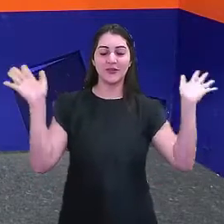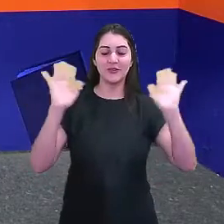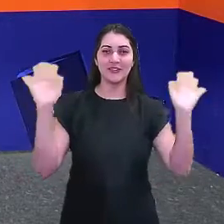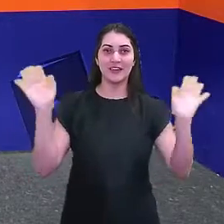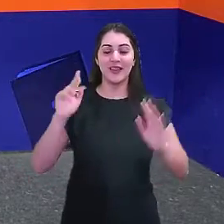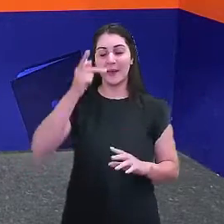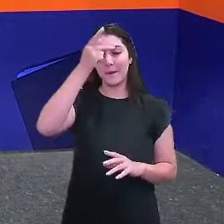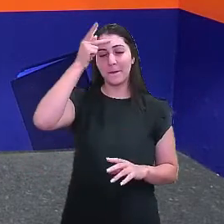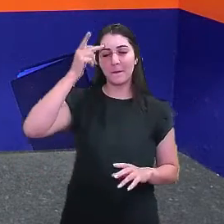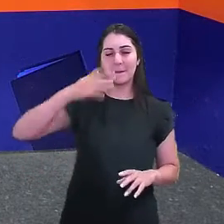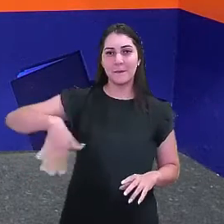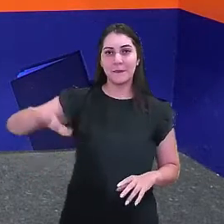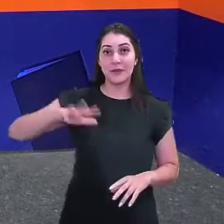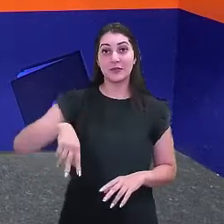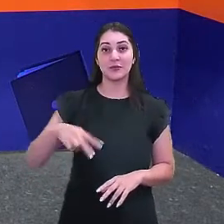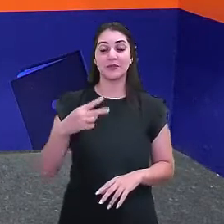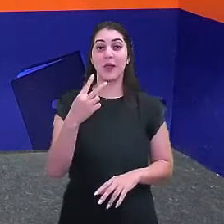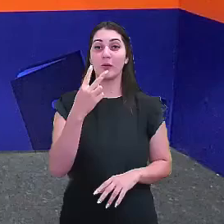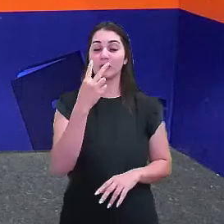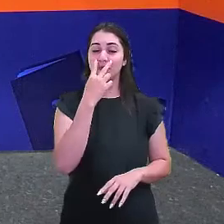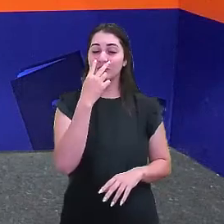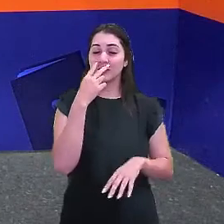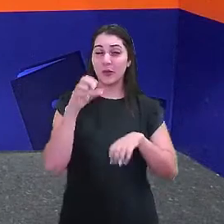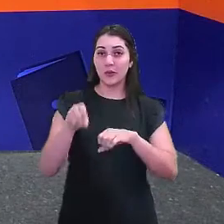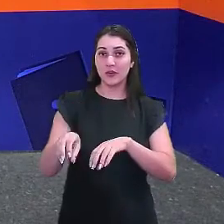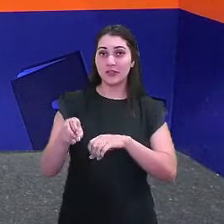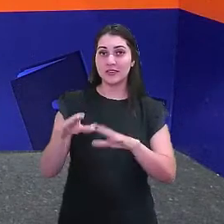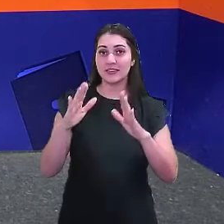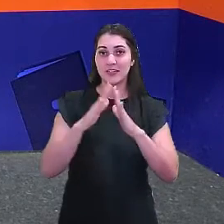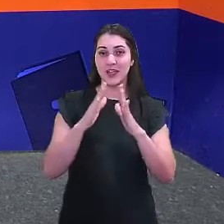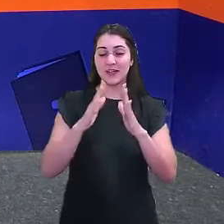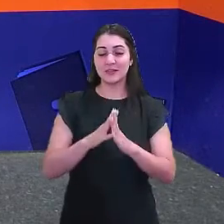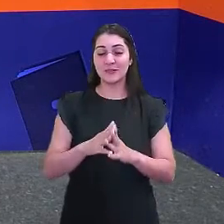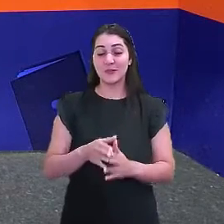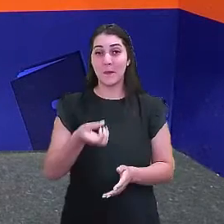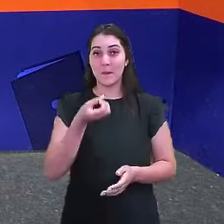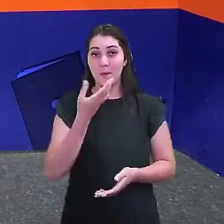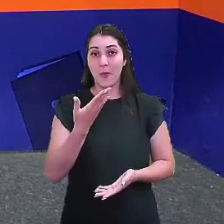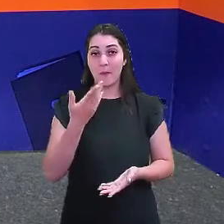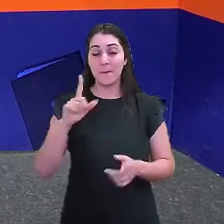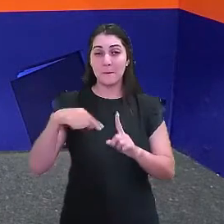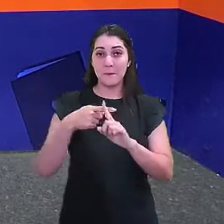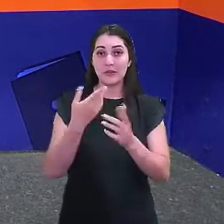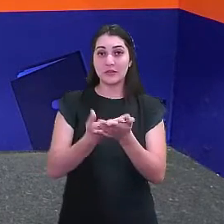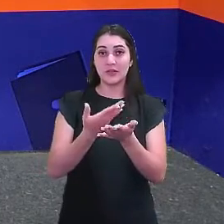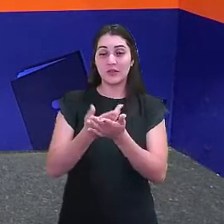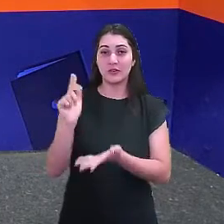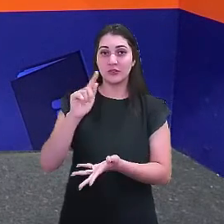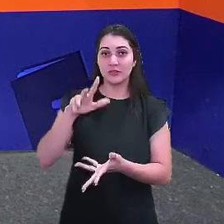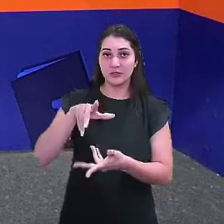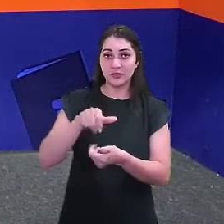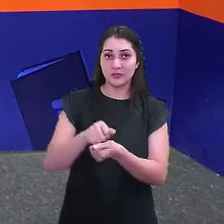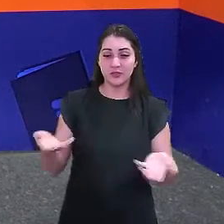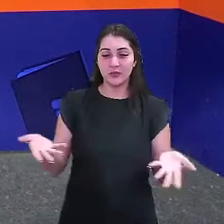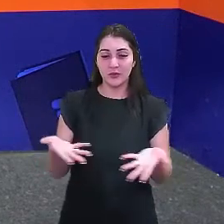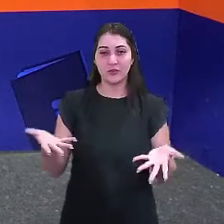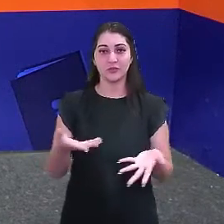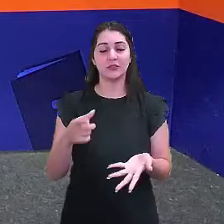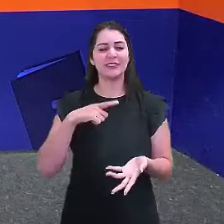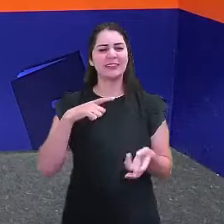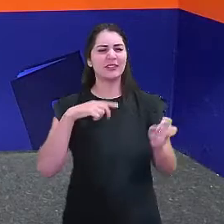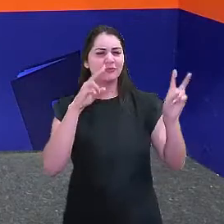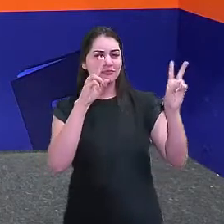Olá, pessoal do Vitória Ensina em Casa. Preparados para mais uma aula de geografia hoje? Hoje eu trouxe um